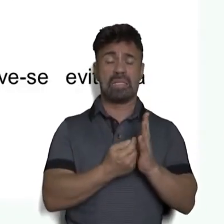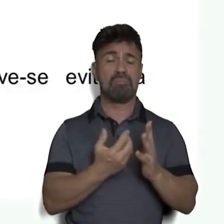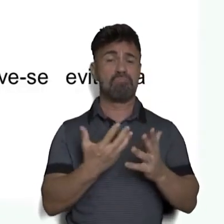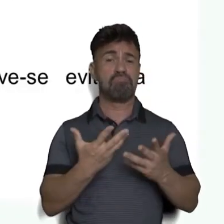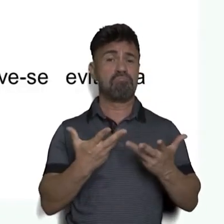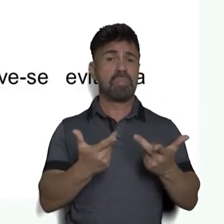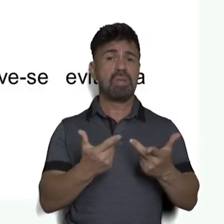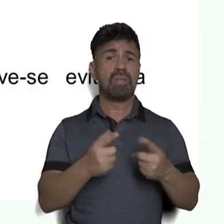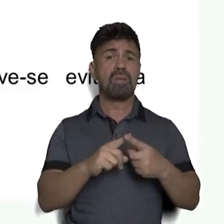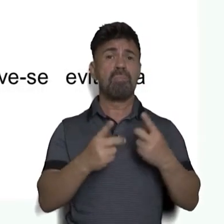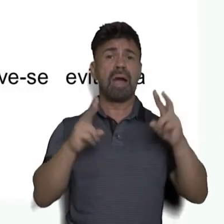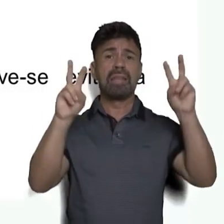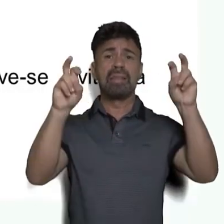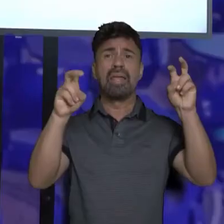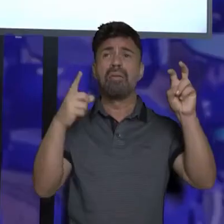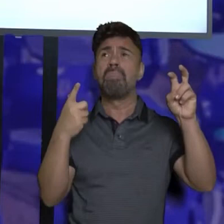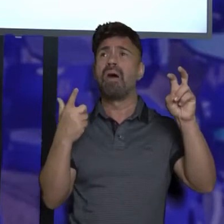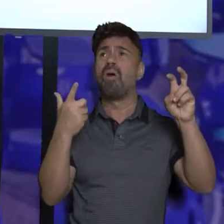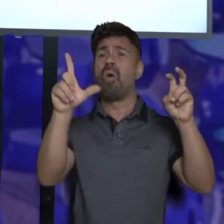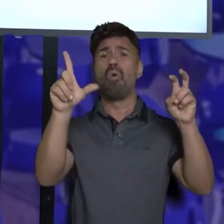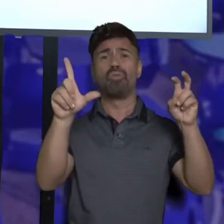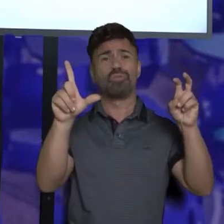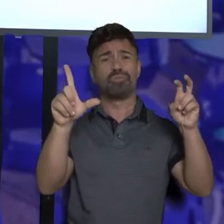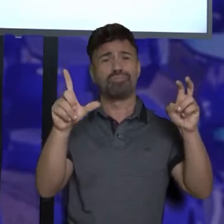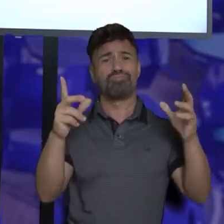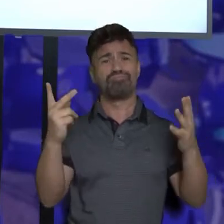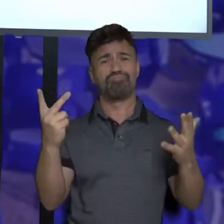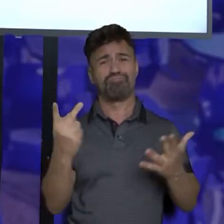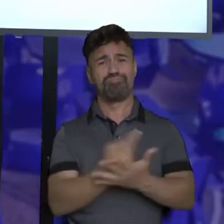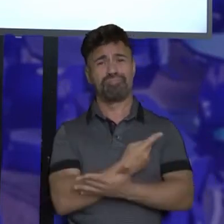mas surgir do tema, do assunto que você precisa falar.